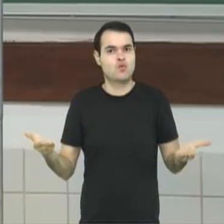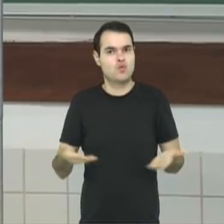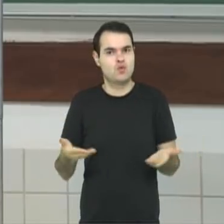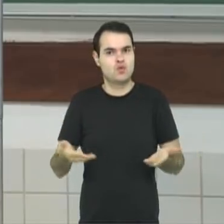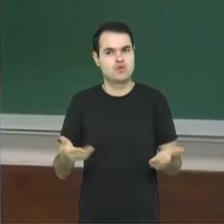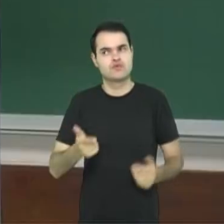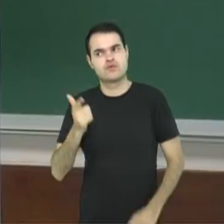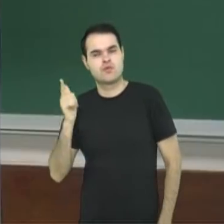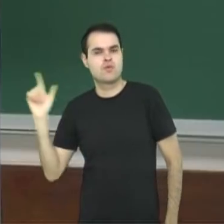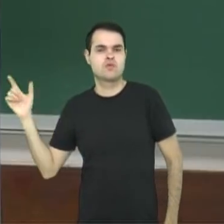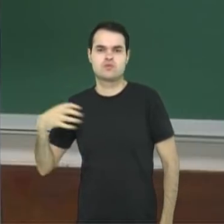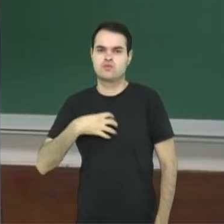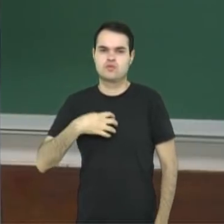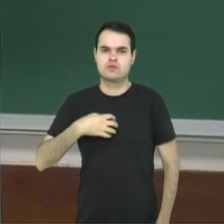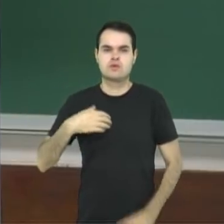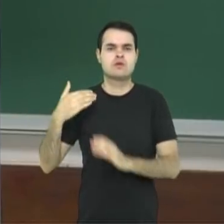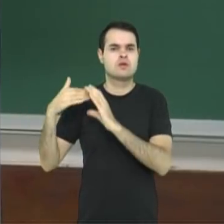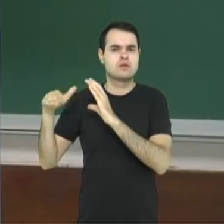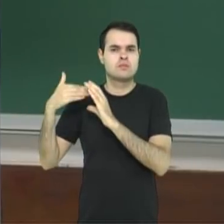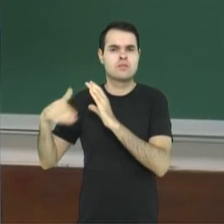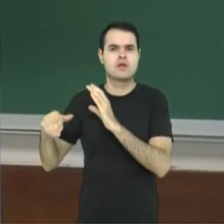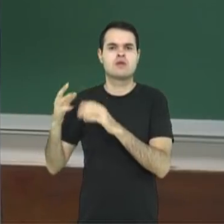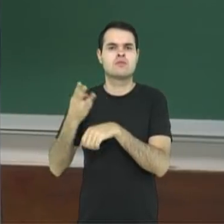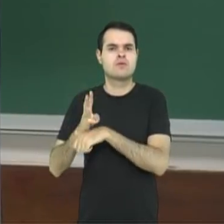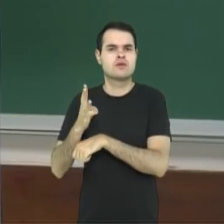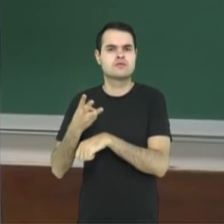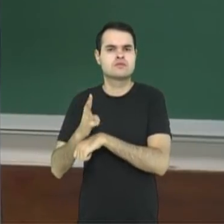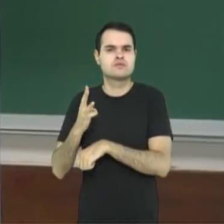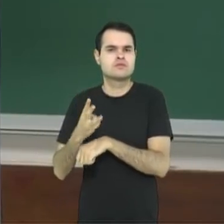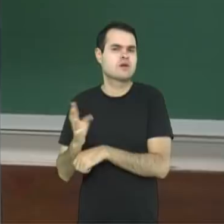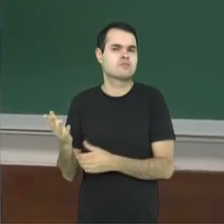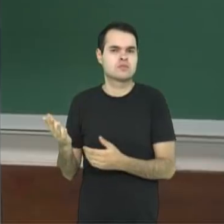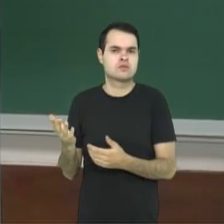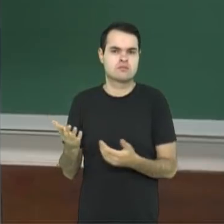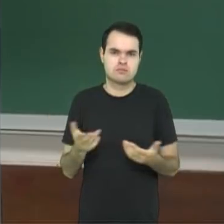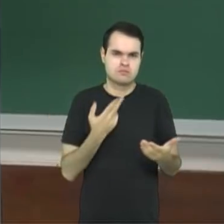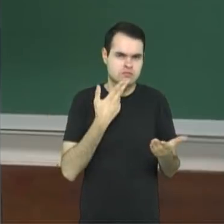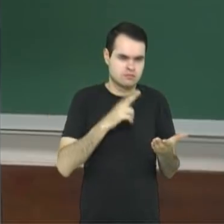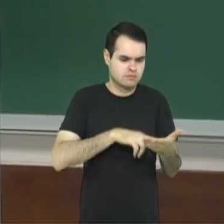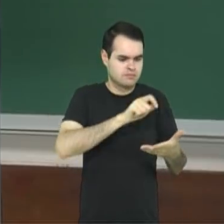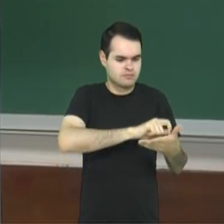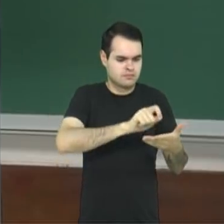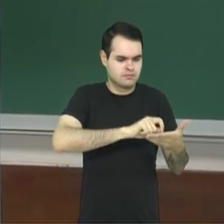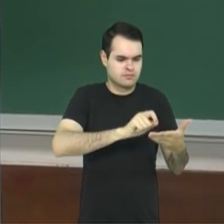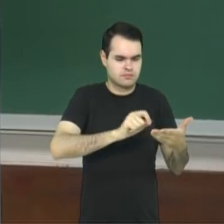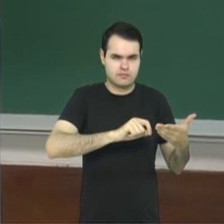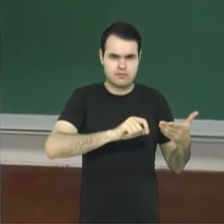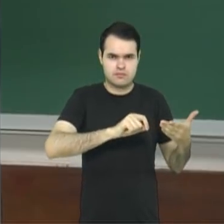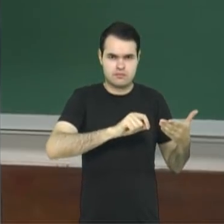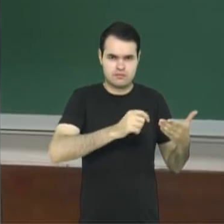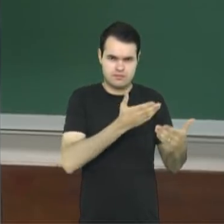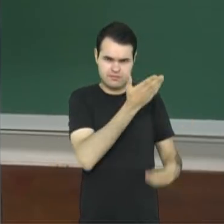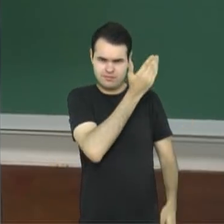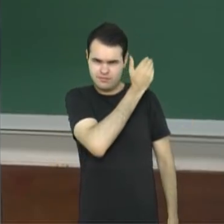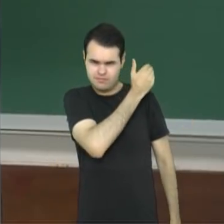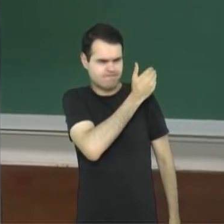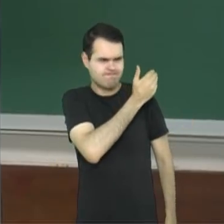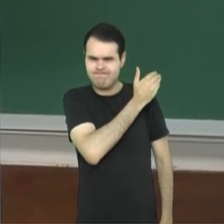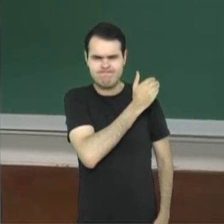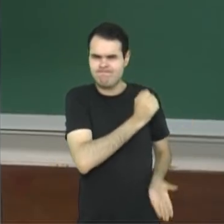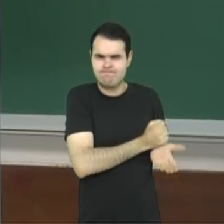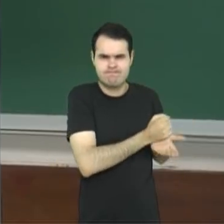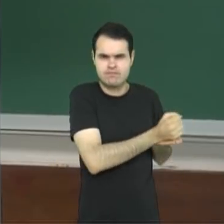utilizado muito o e-mail, o WhatsApp para mandar mensagens, né? Não se utiliza mais a carta naquele modelo antigo. A gente tem um novo